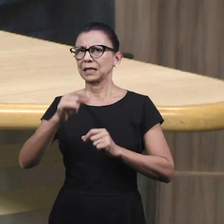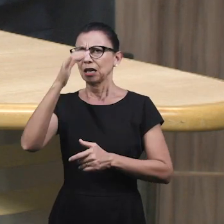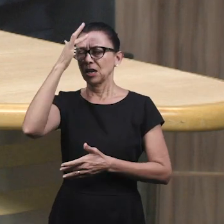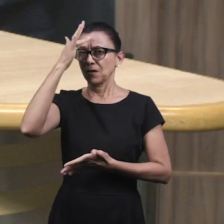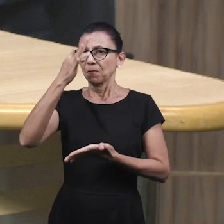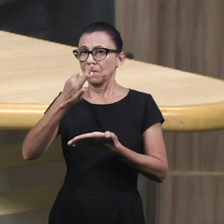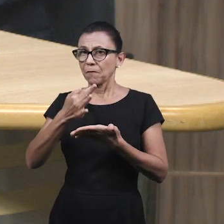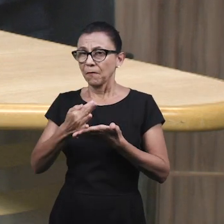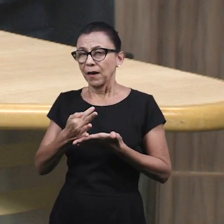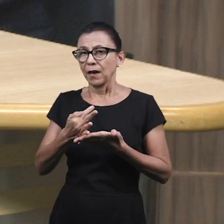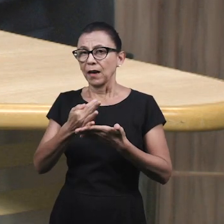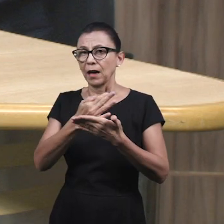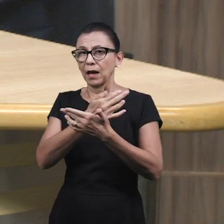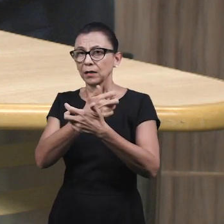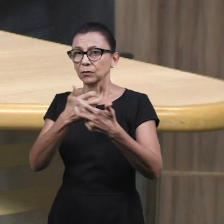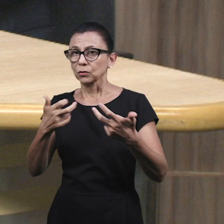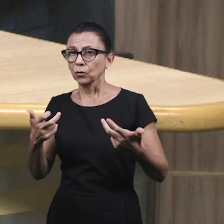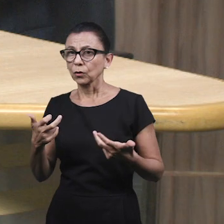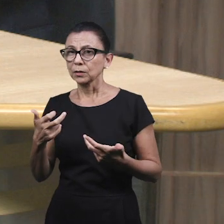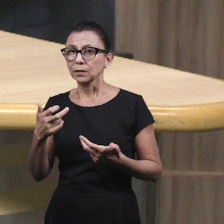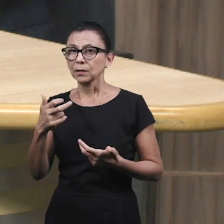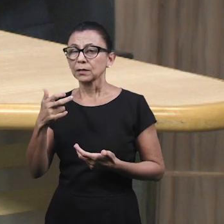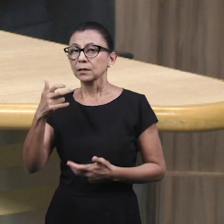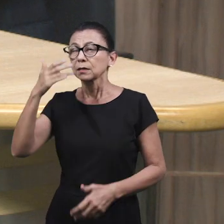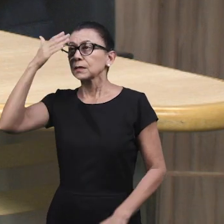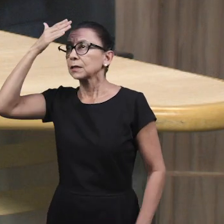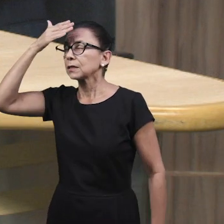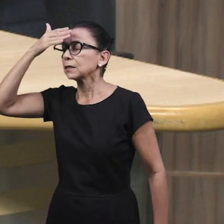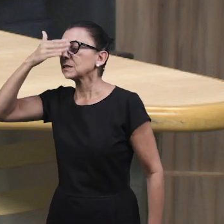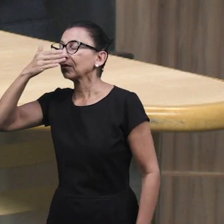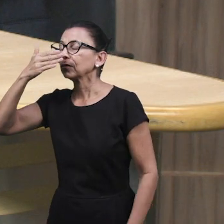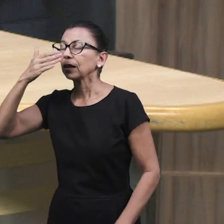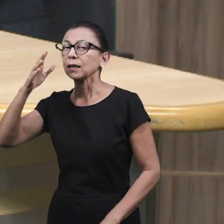fundamento daquilo que você não vê. Ponto. Então,